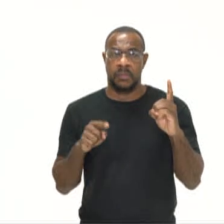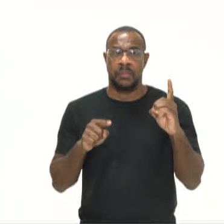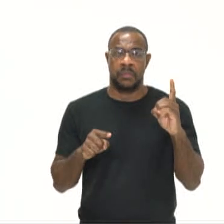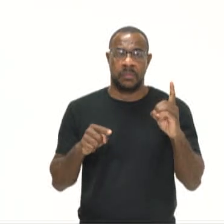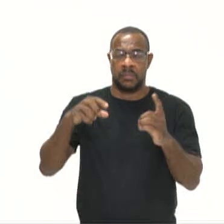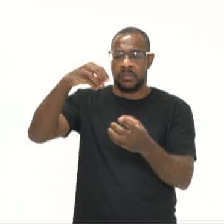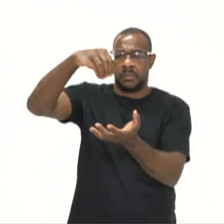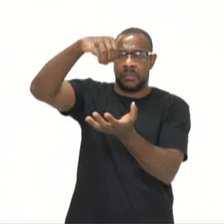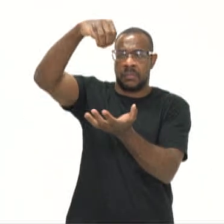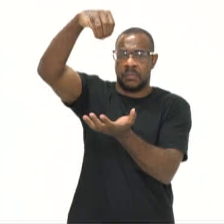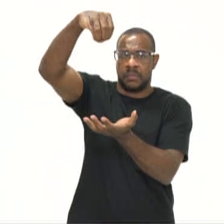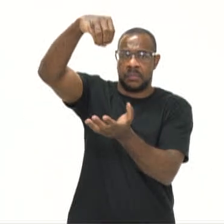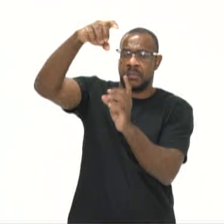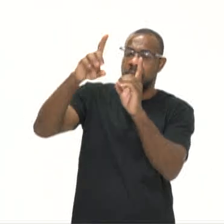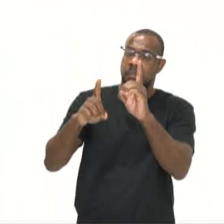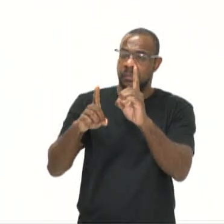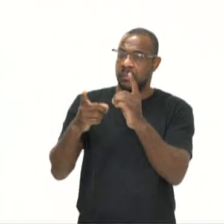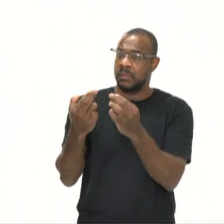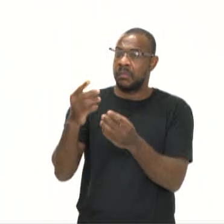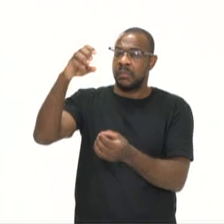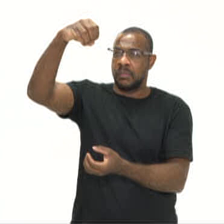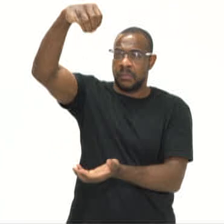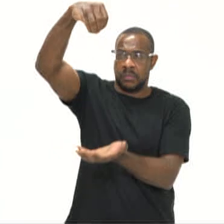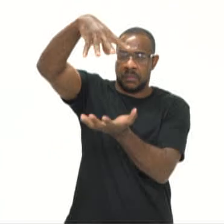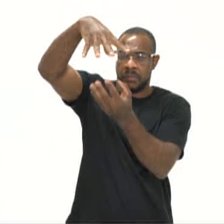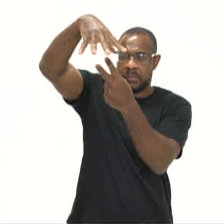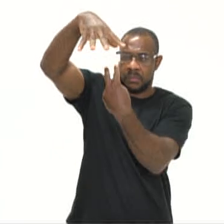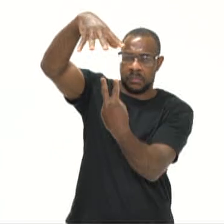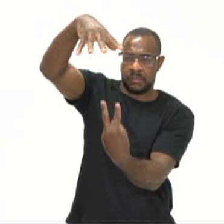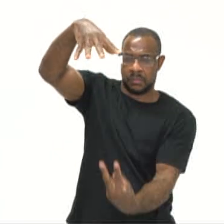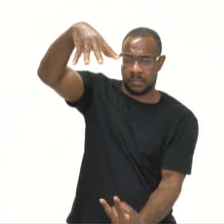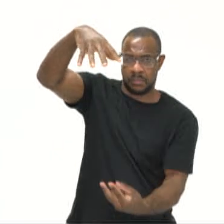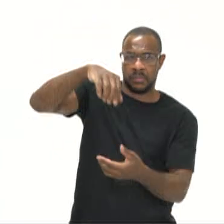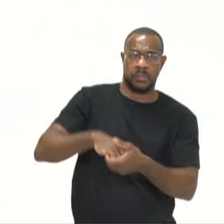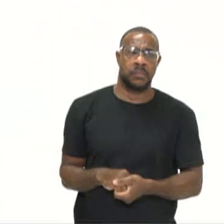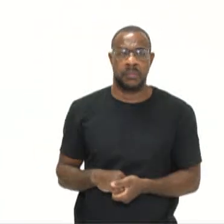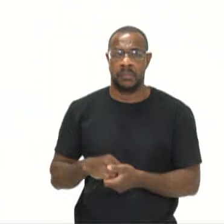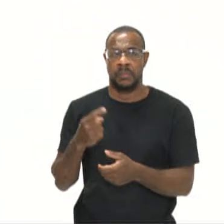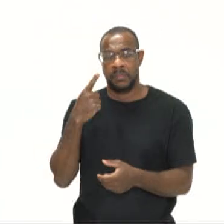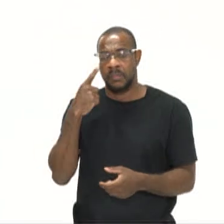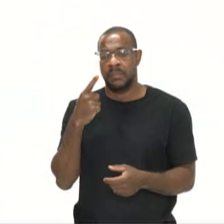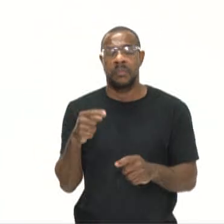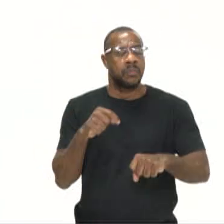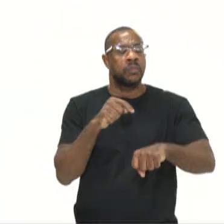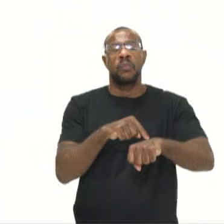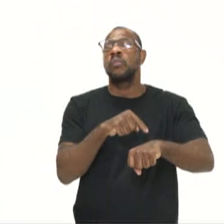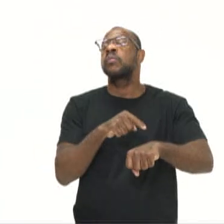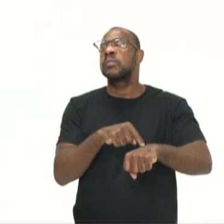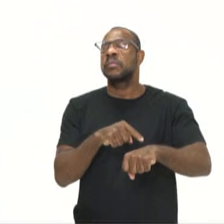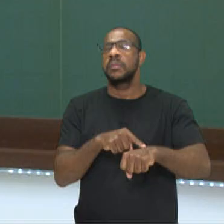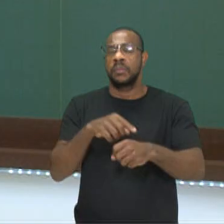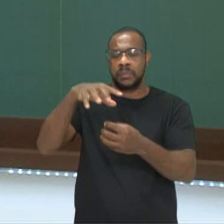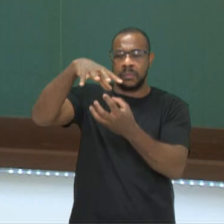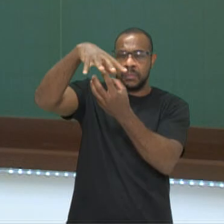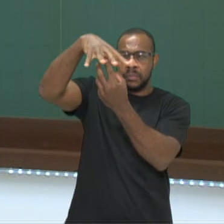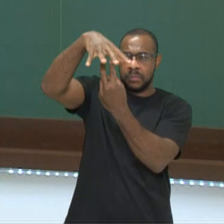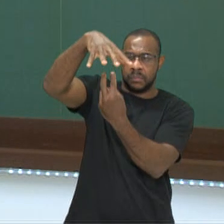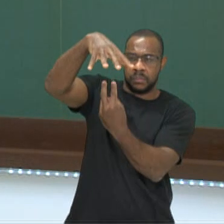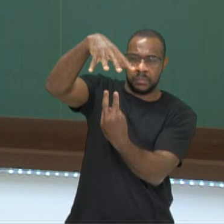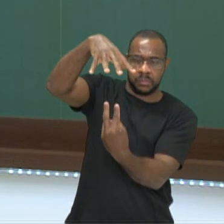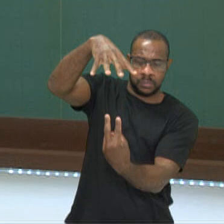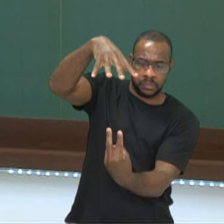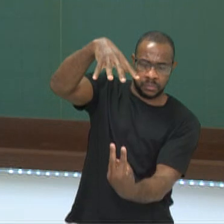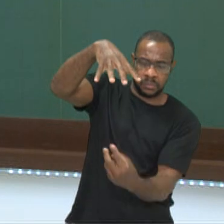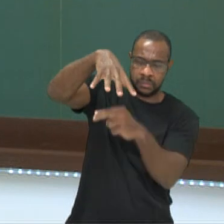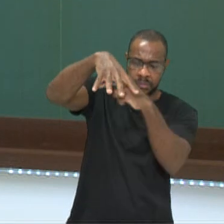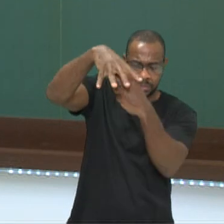queda, podemos fazer uma equação que determine o tempo da queda de um corpo. Se eu sei a distância, eu